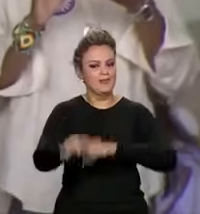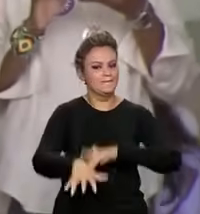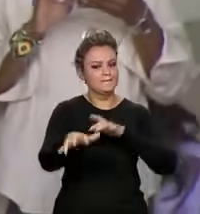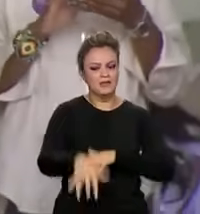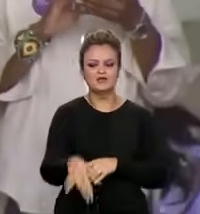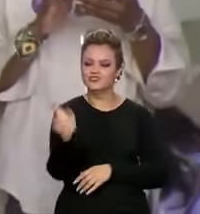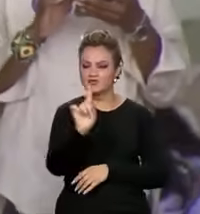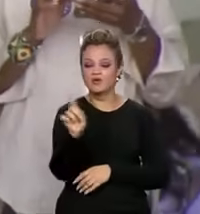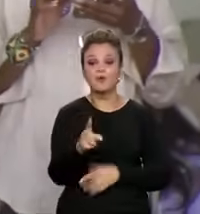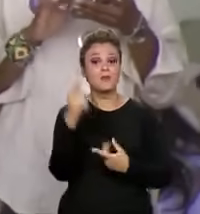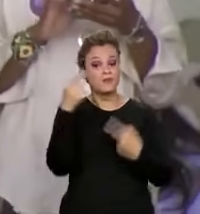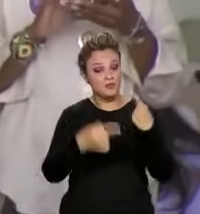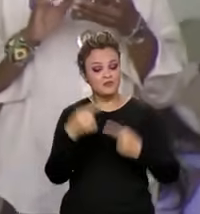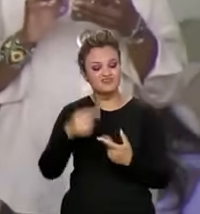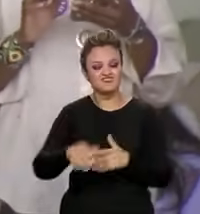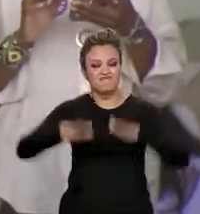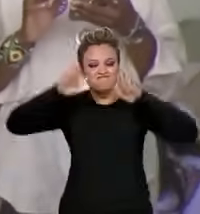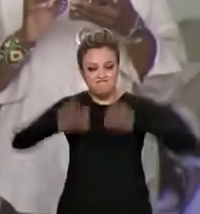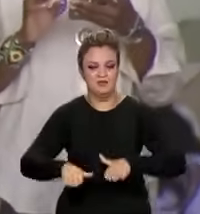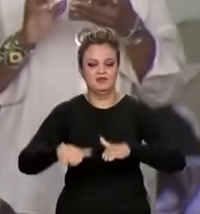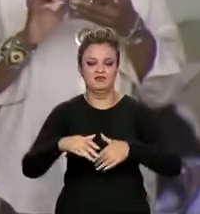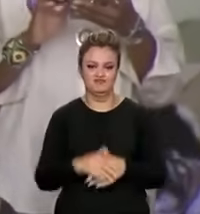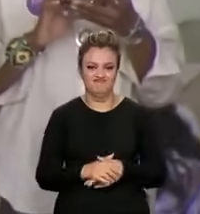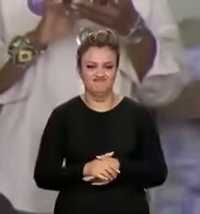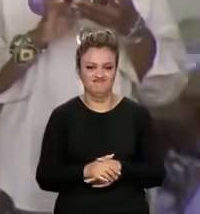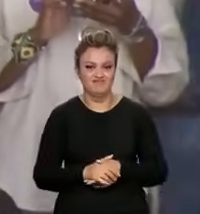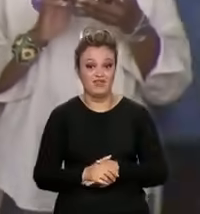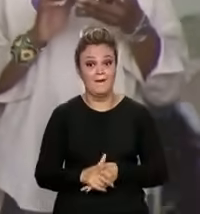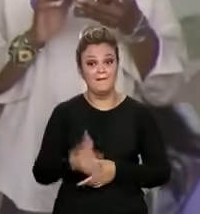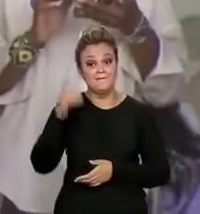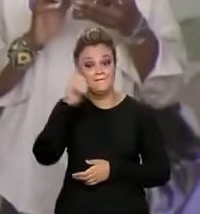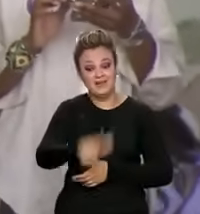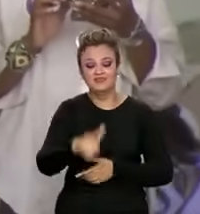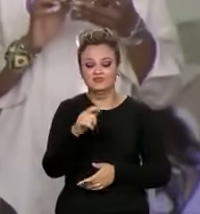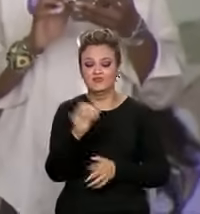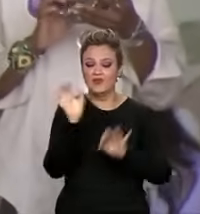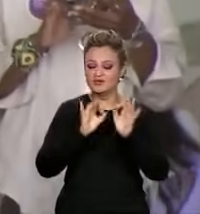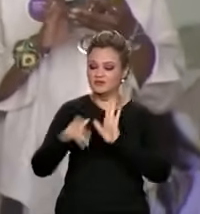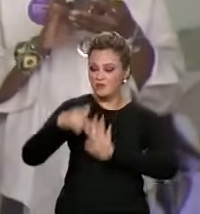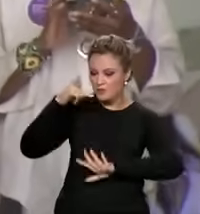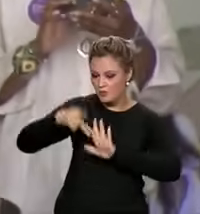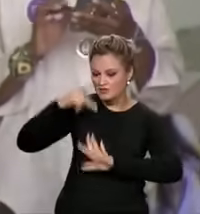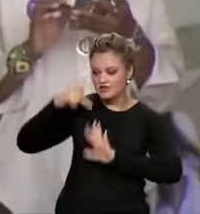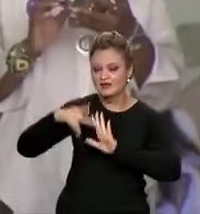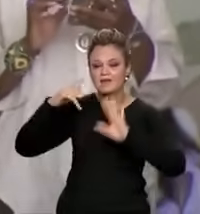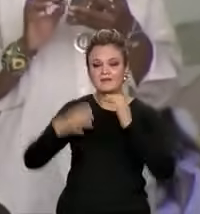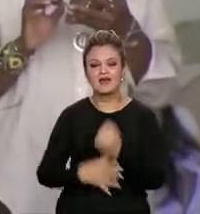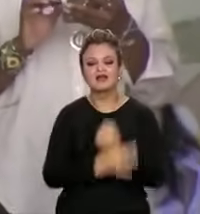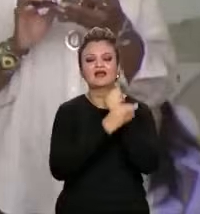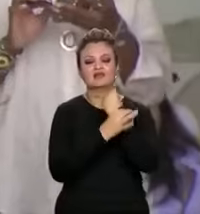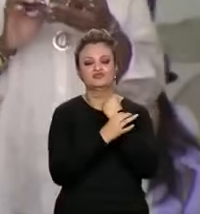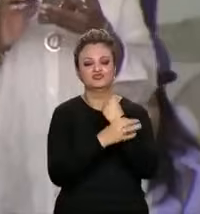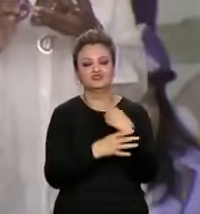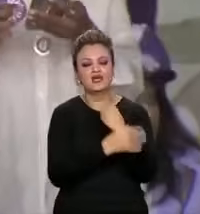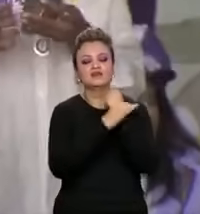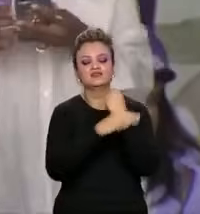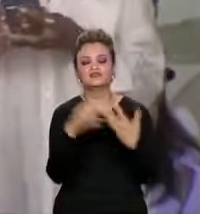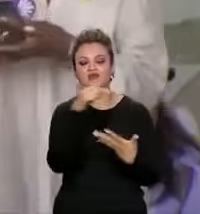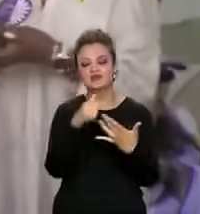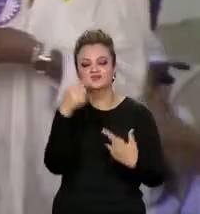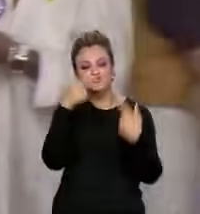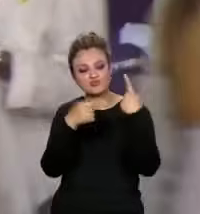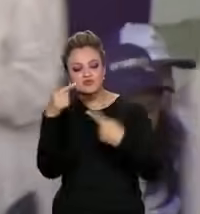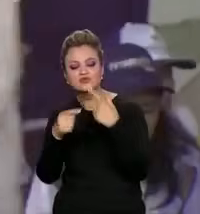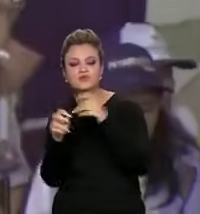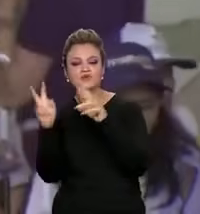Marcha Mas ela é uma política permanente também estou assinando uma portaria garantindo o Fórum de discussão